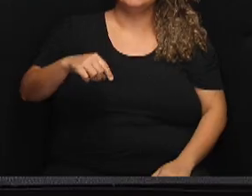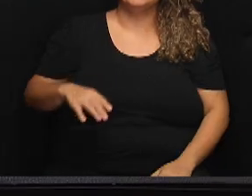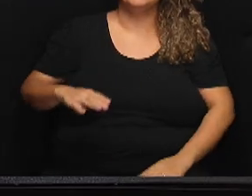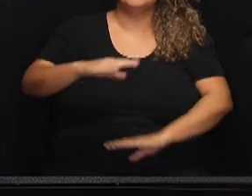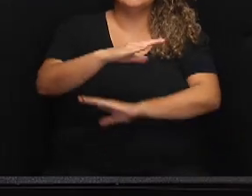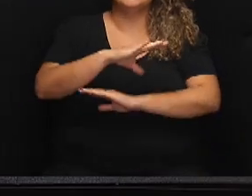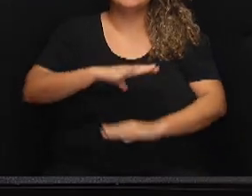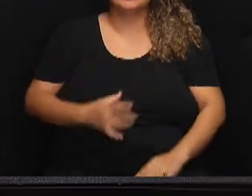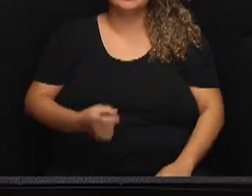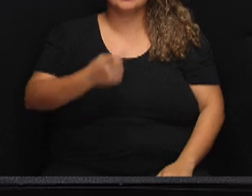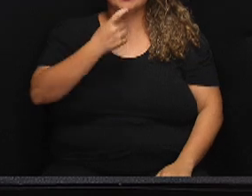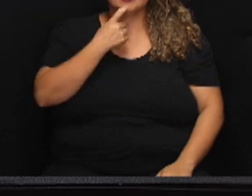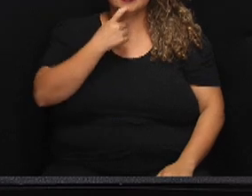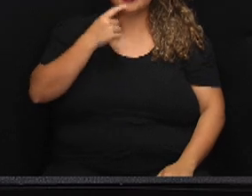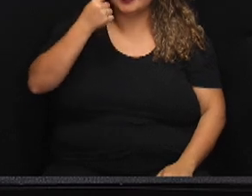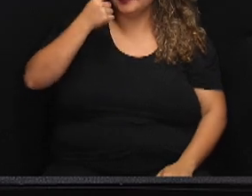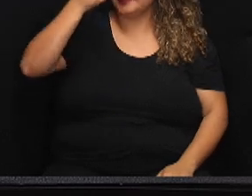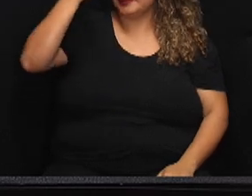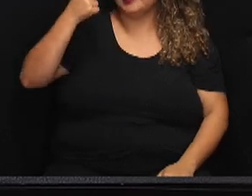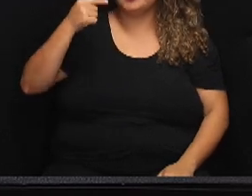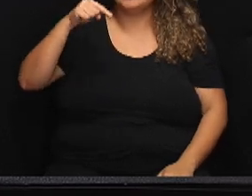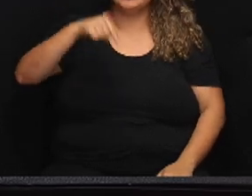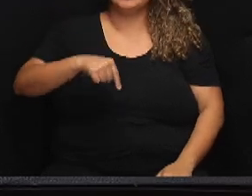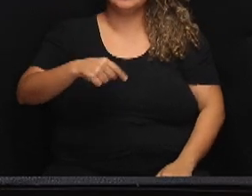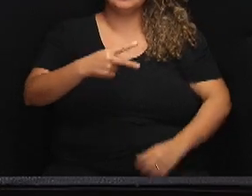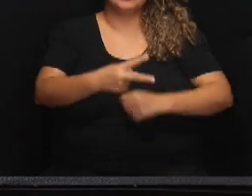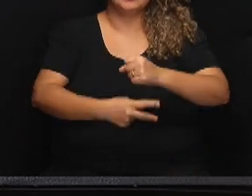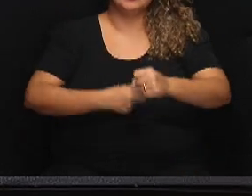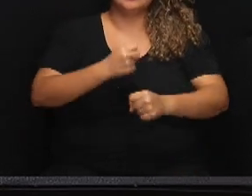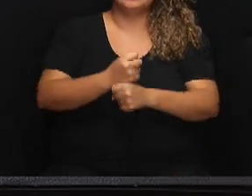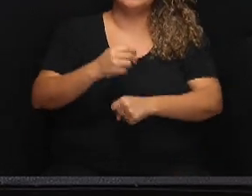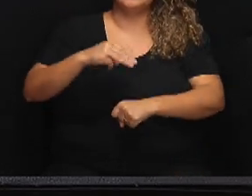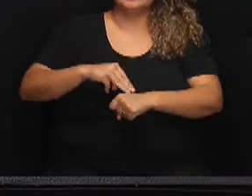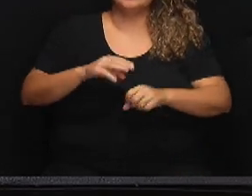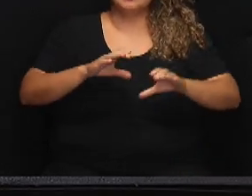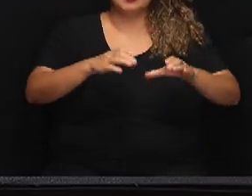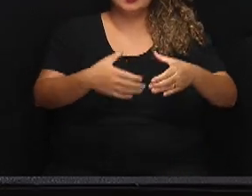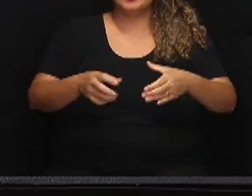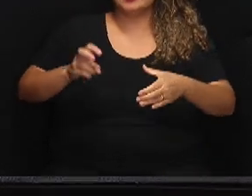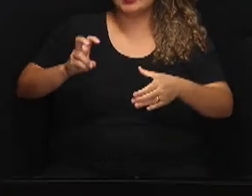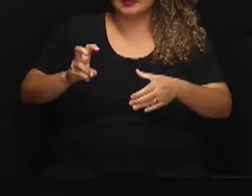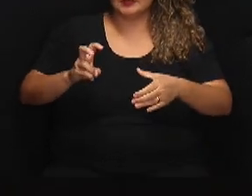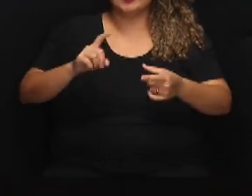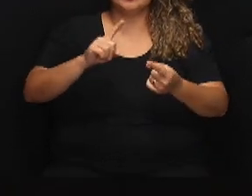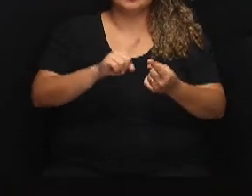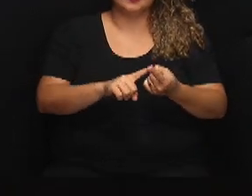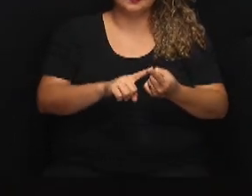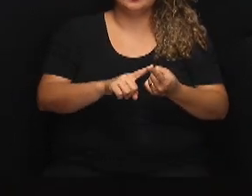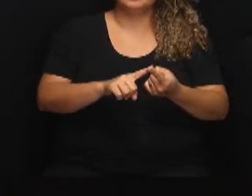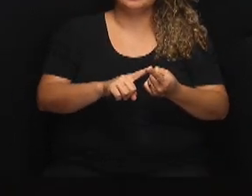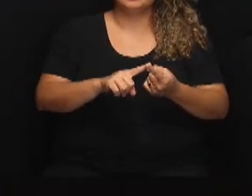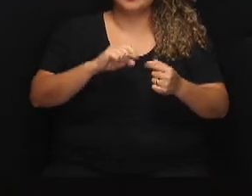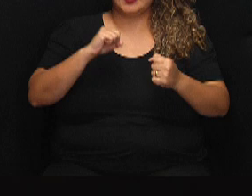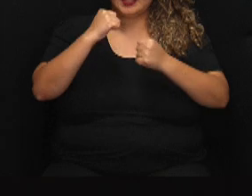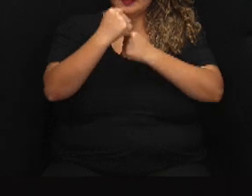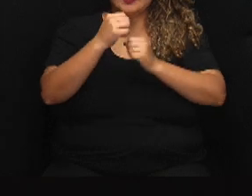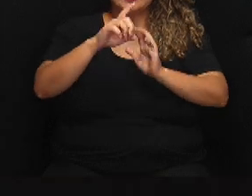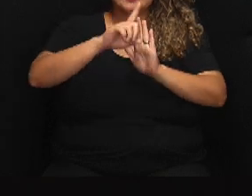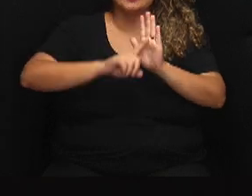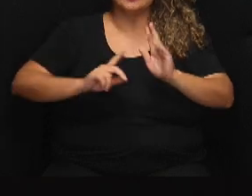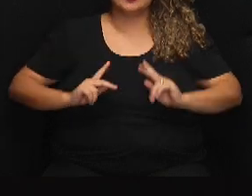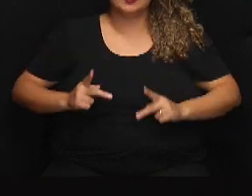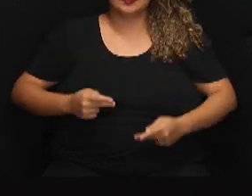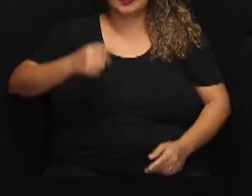de Campinas. Paola também neste biênio é membro de 5 comissões e as comissões são a de Defesa dos Direitos Humanos